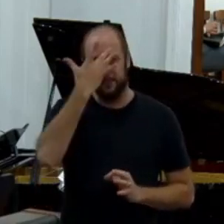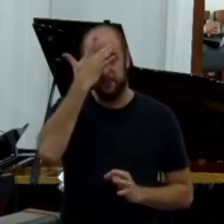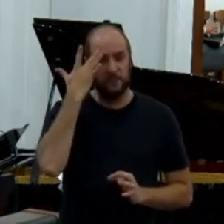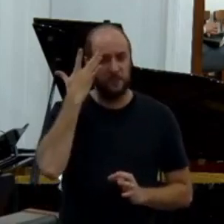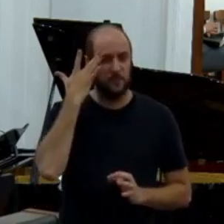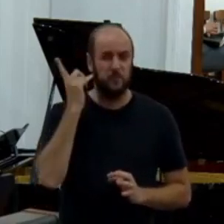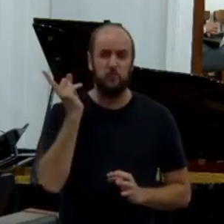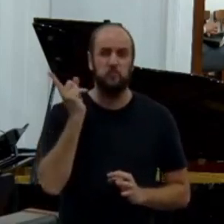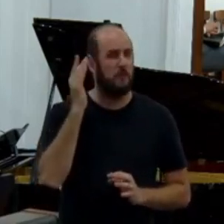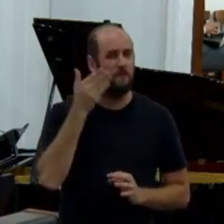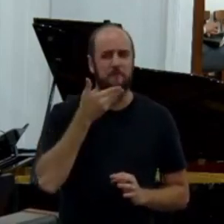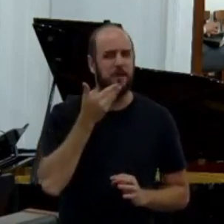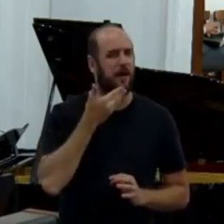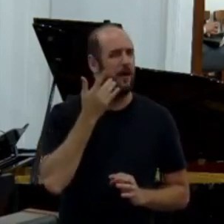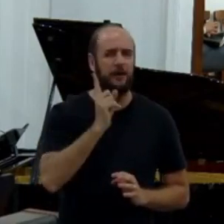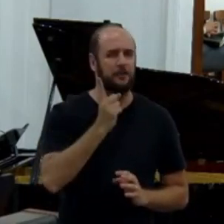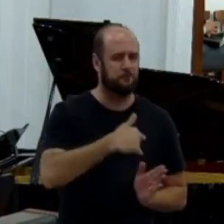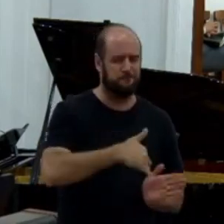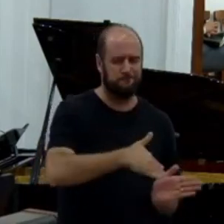não é um caminho fácil.